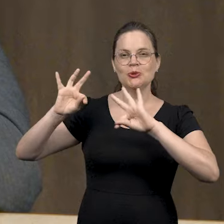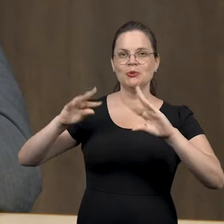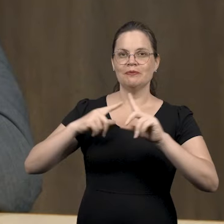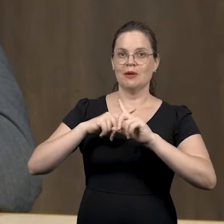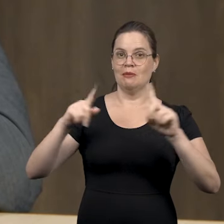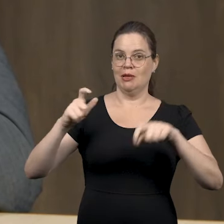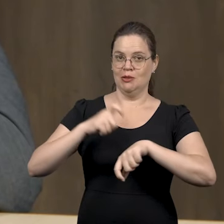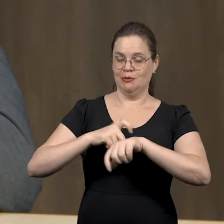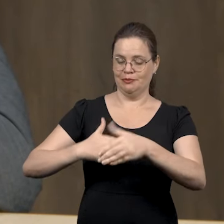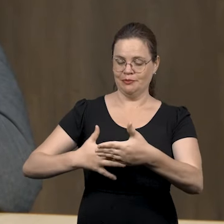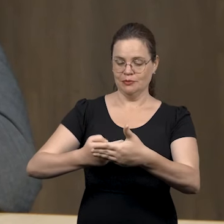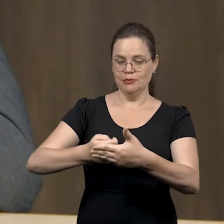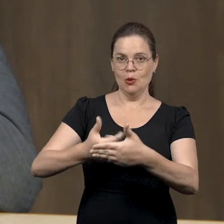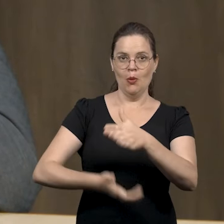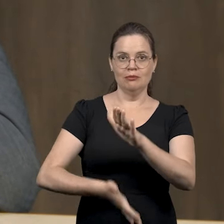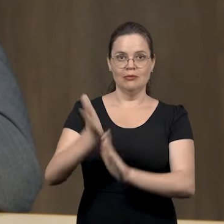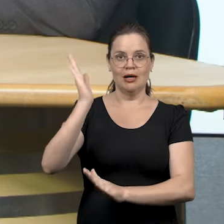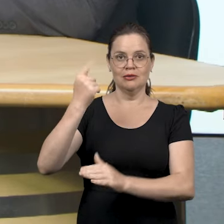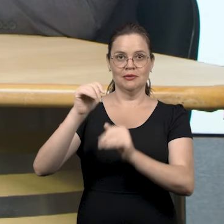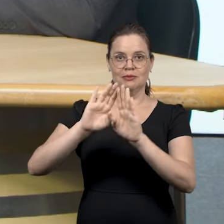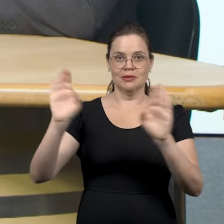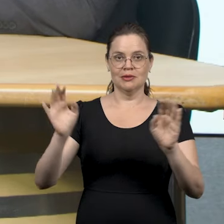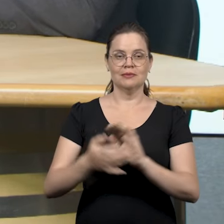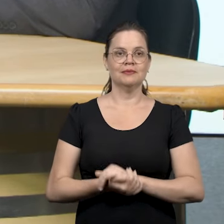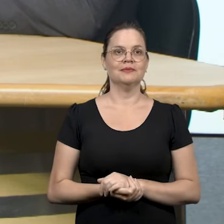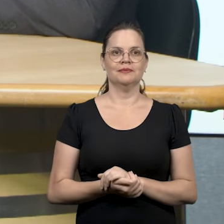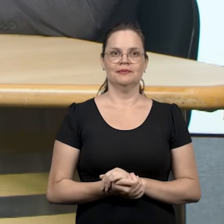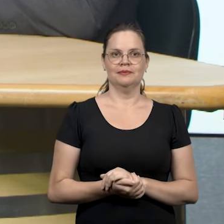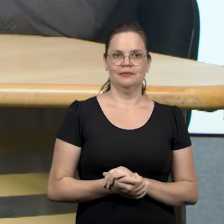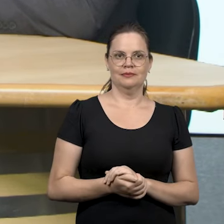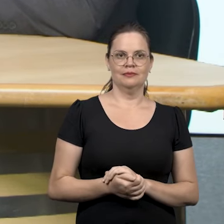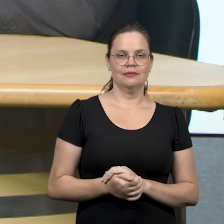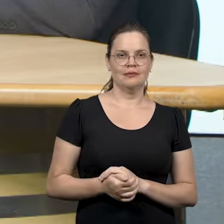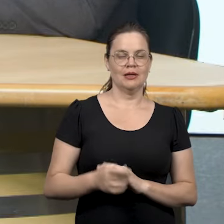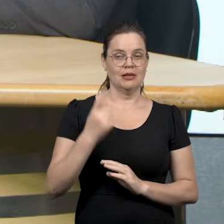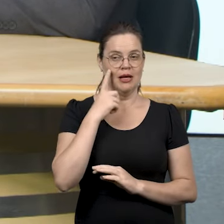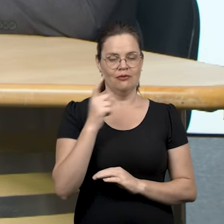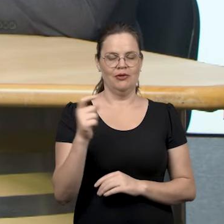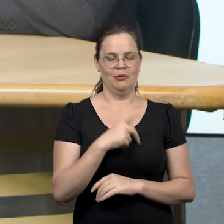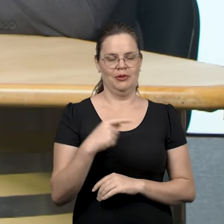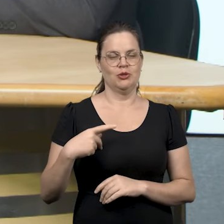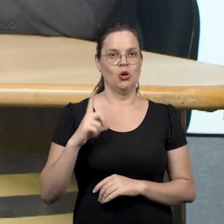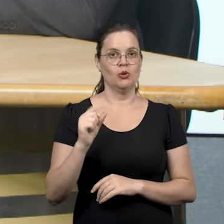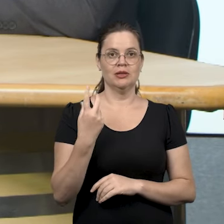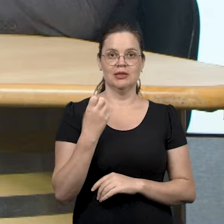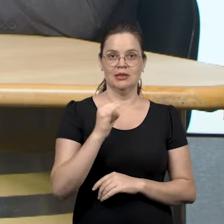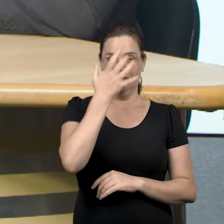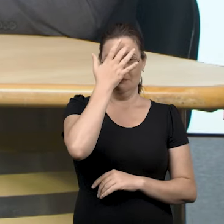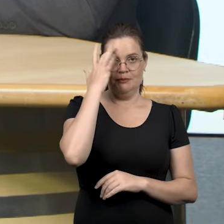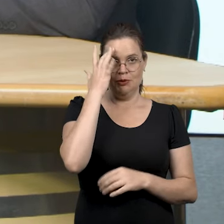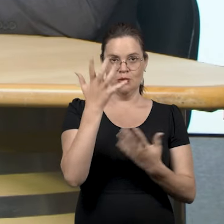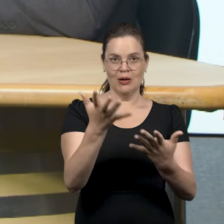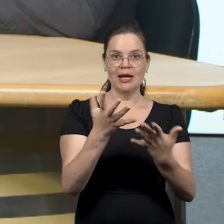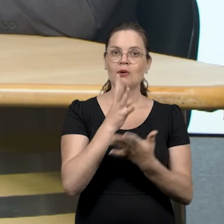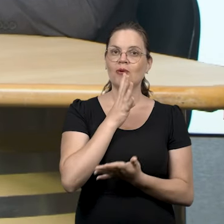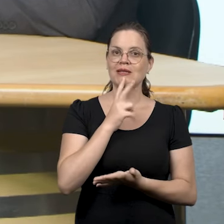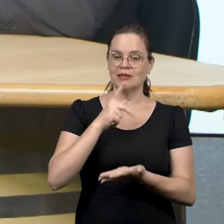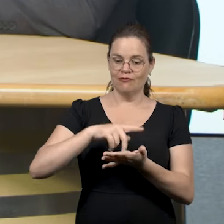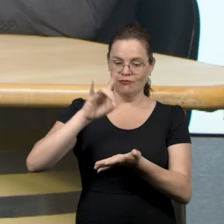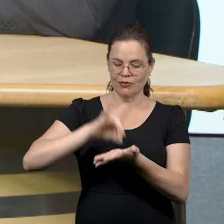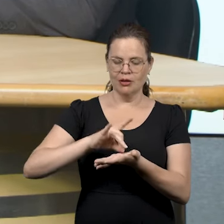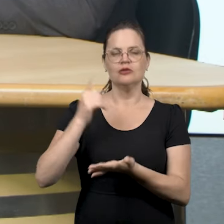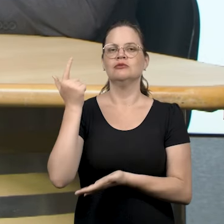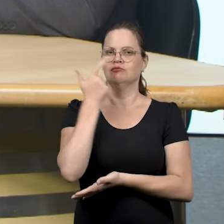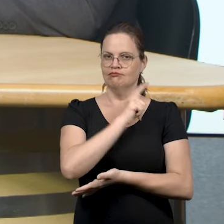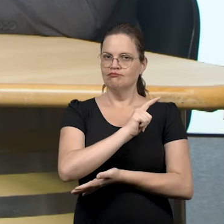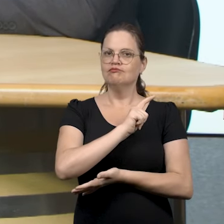momento da partida da igreja, né? Só que a grande verdade, pastor Marcos, é que quem busca a verdade encontra,